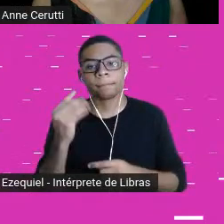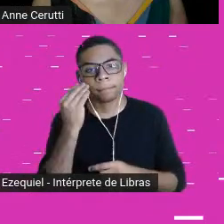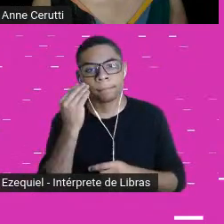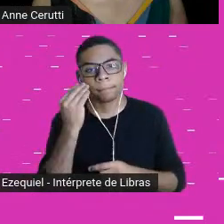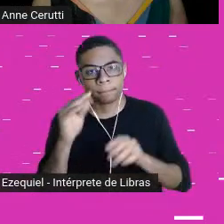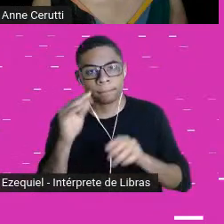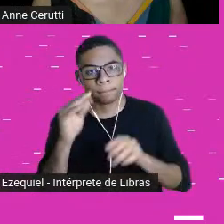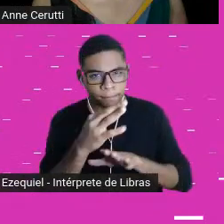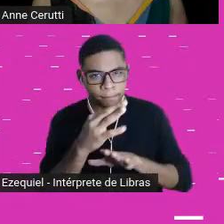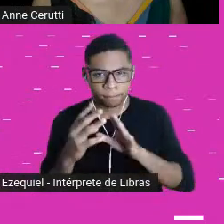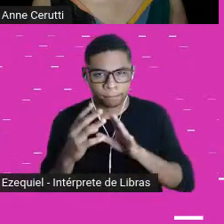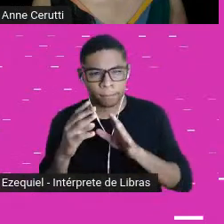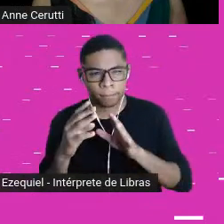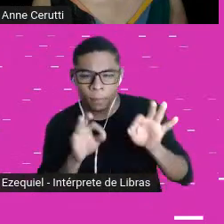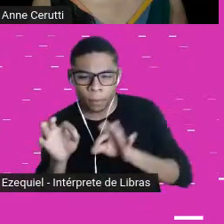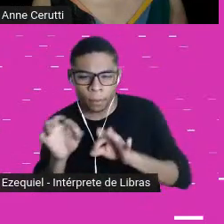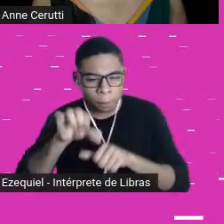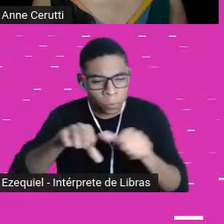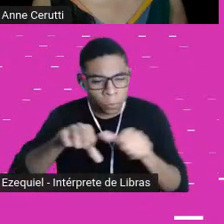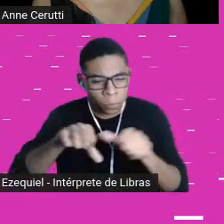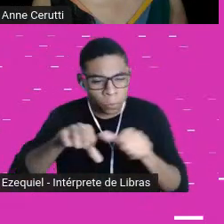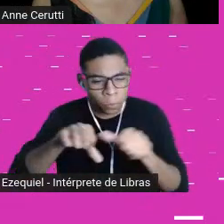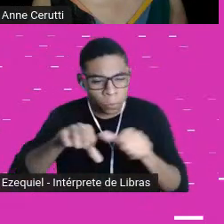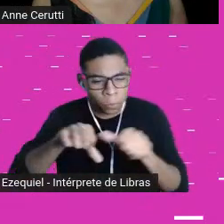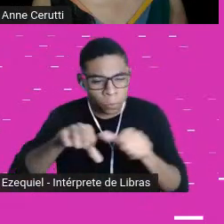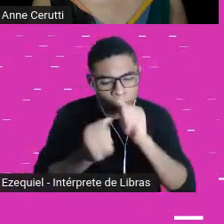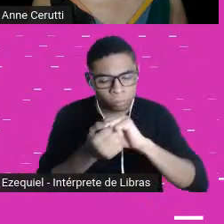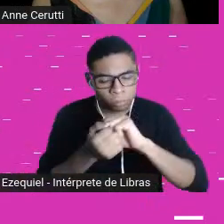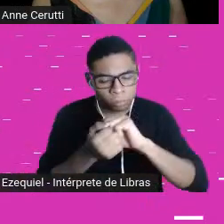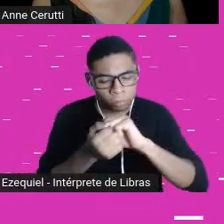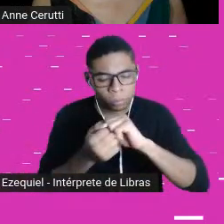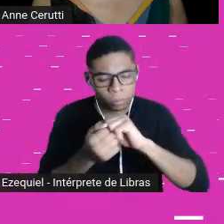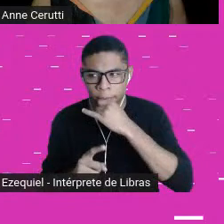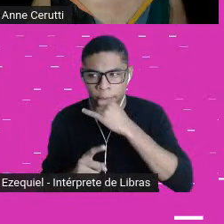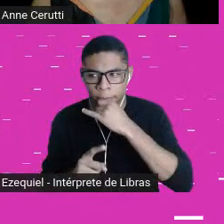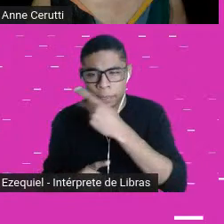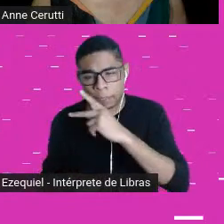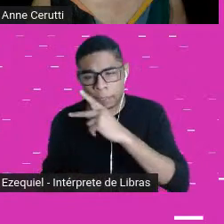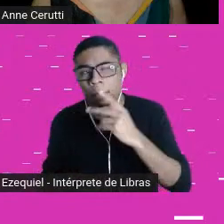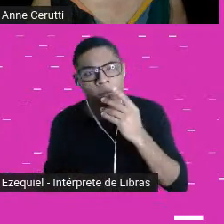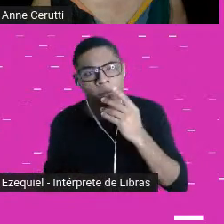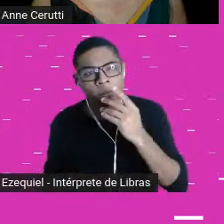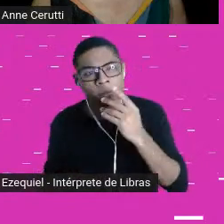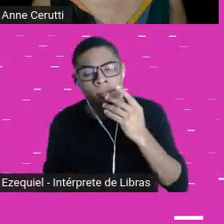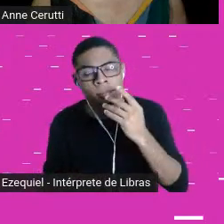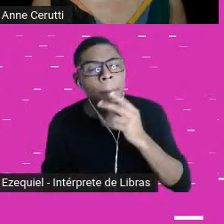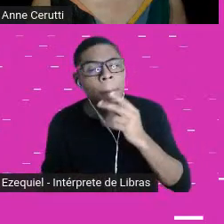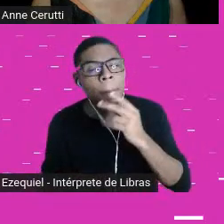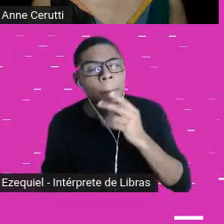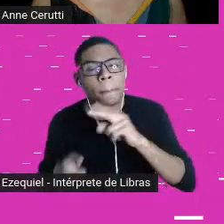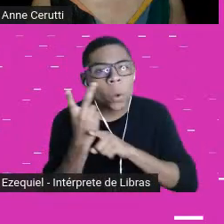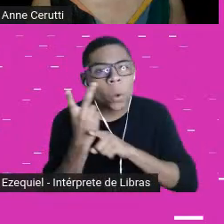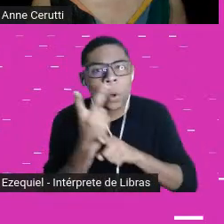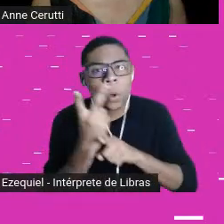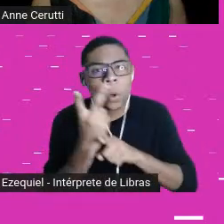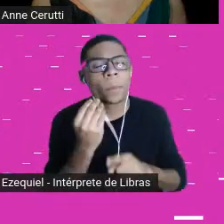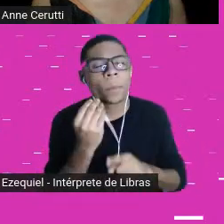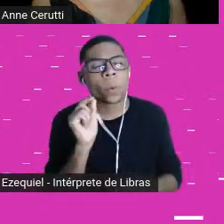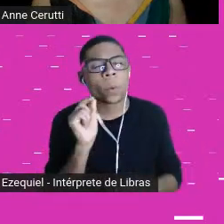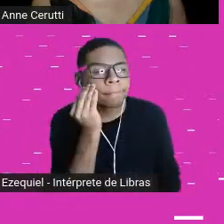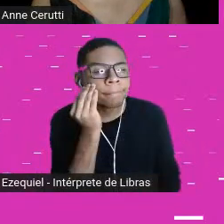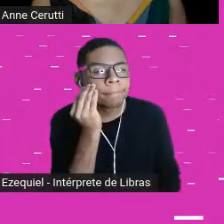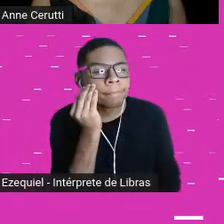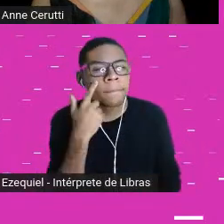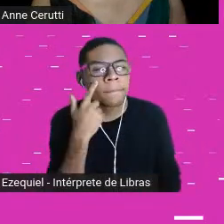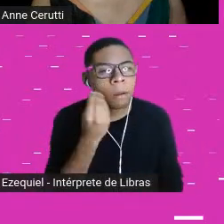essa experimentação também que ele fazia radical ali, né, no dia a dia do ensaio